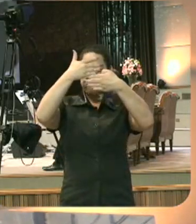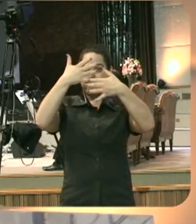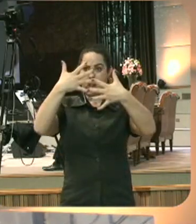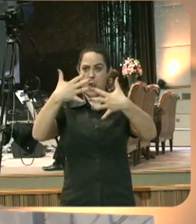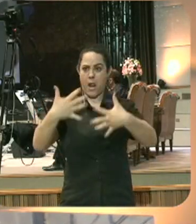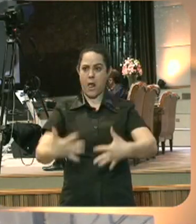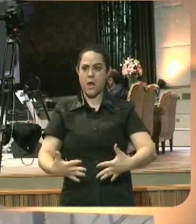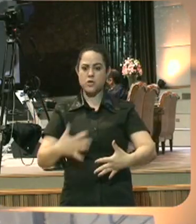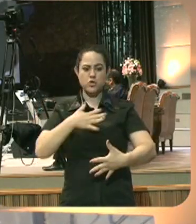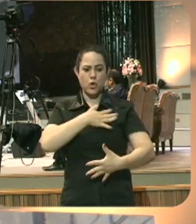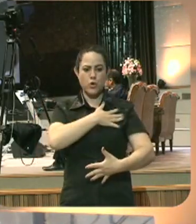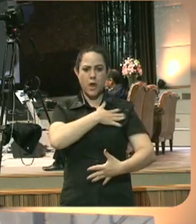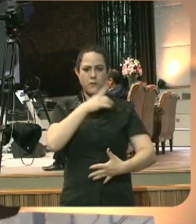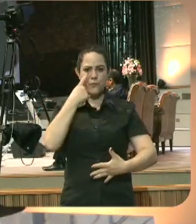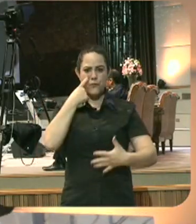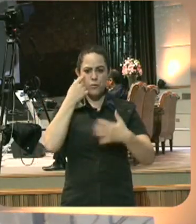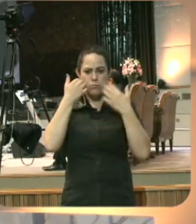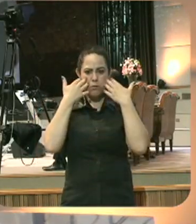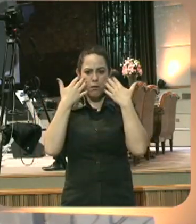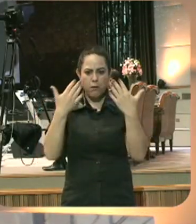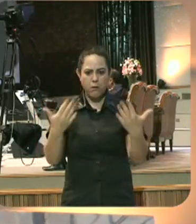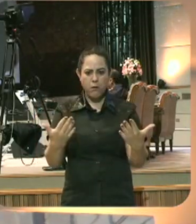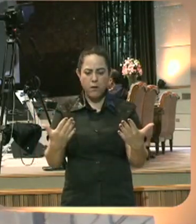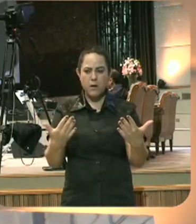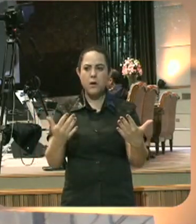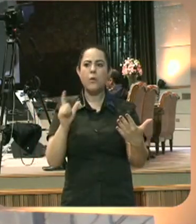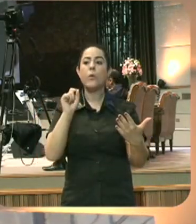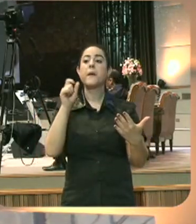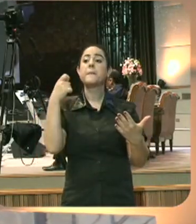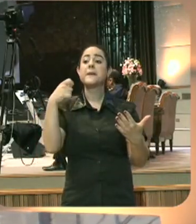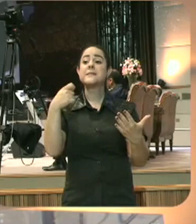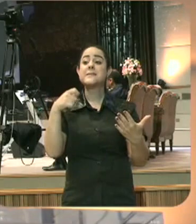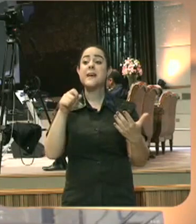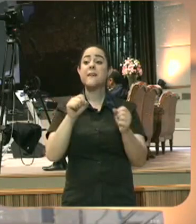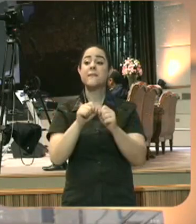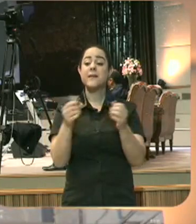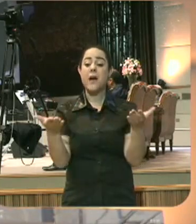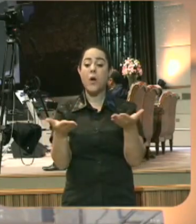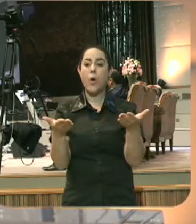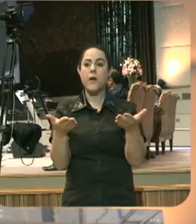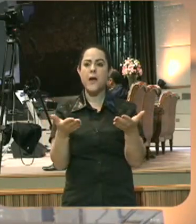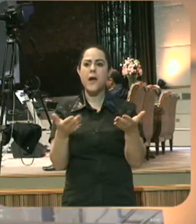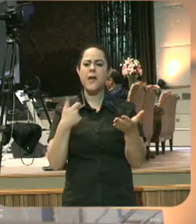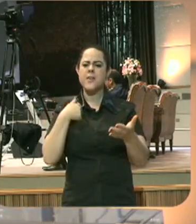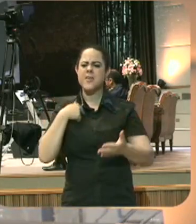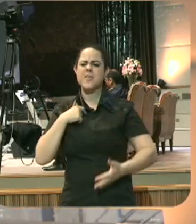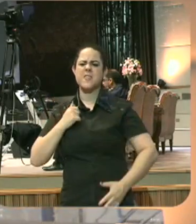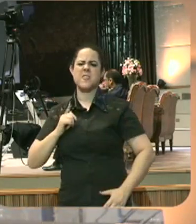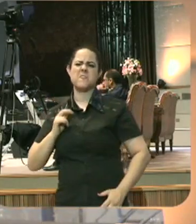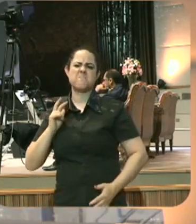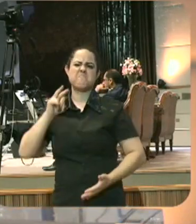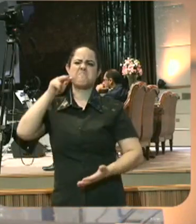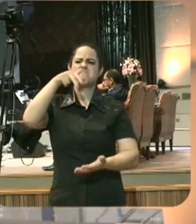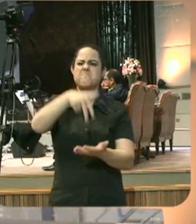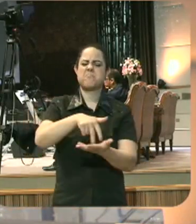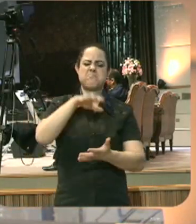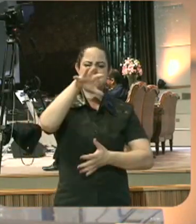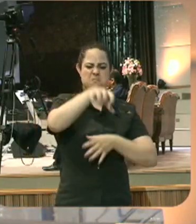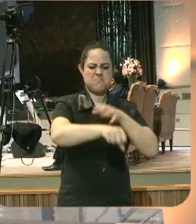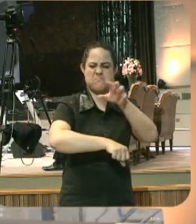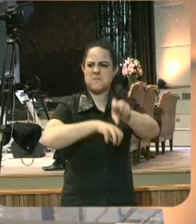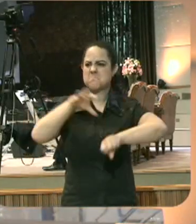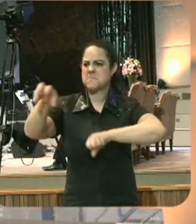olhos de cada soldado. E qual era a tarefa de cada soldado? Tomar posse do que tivesse diante